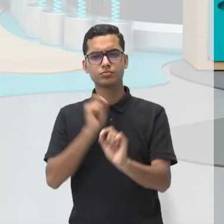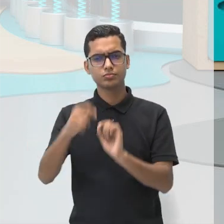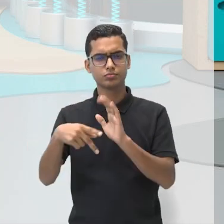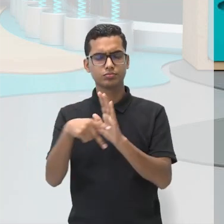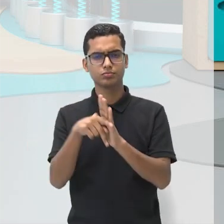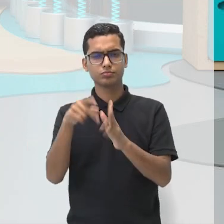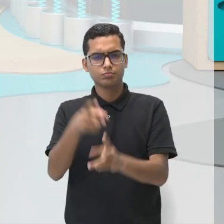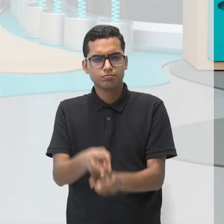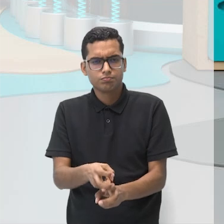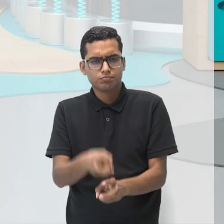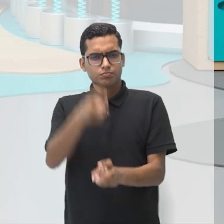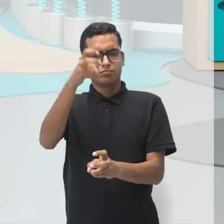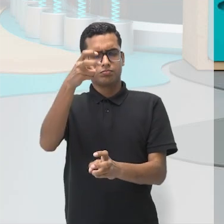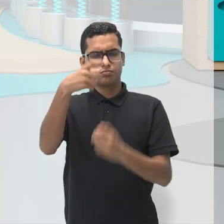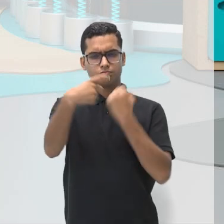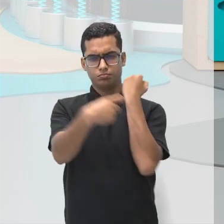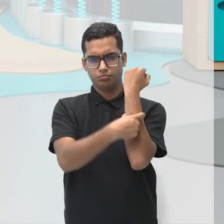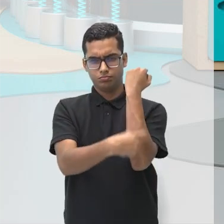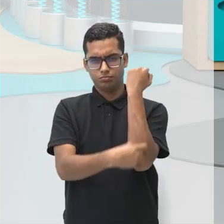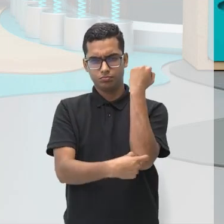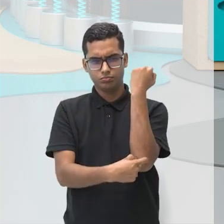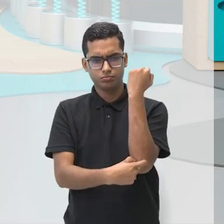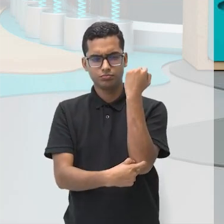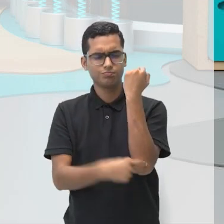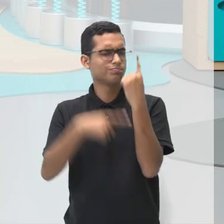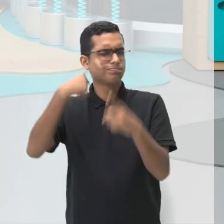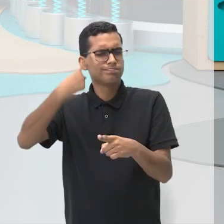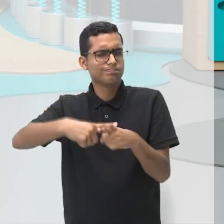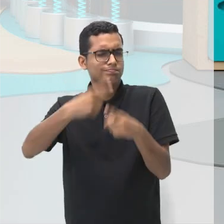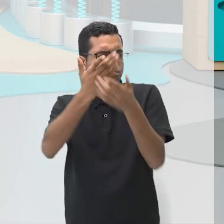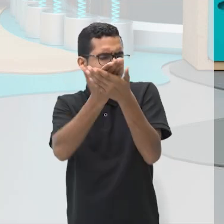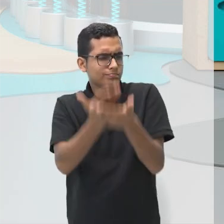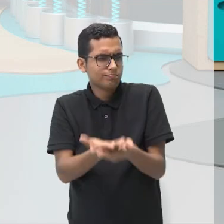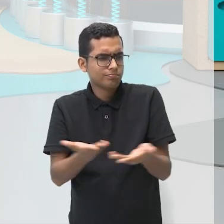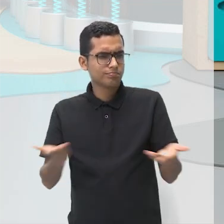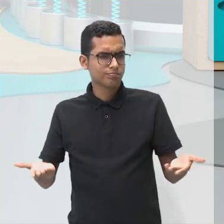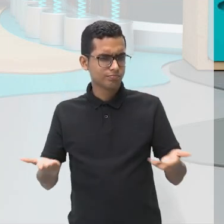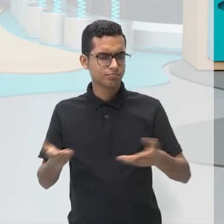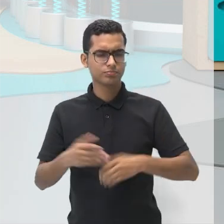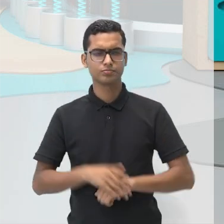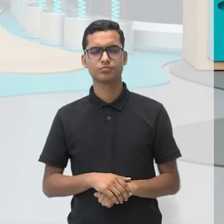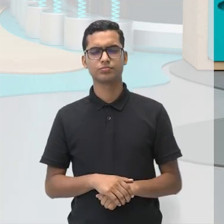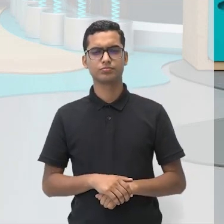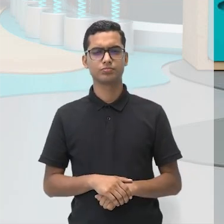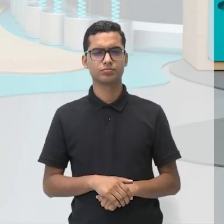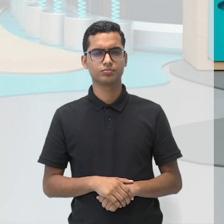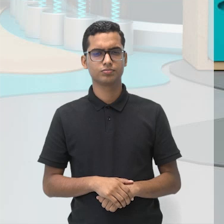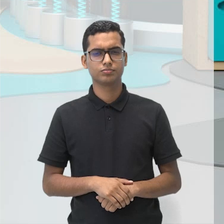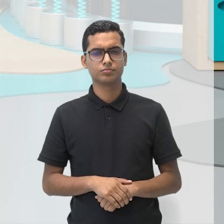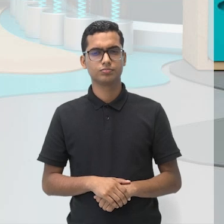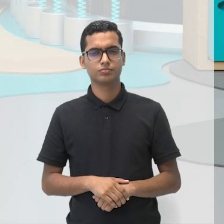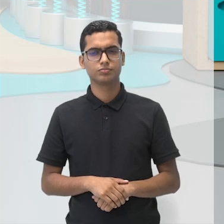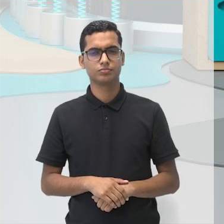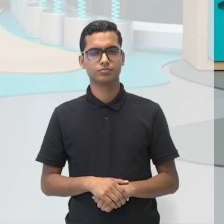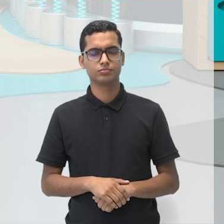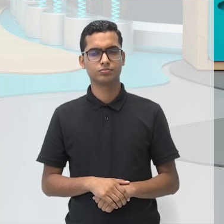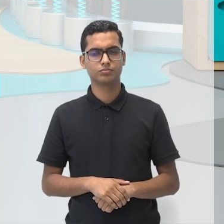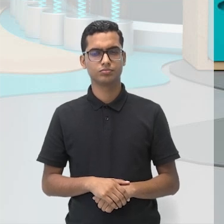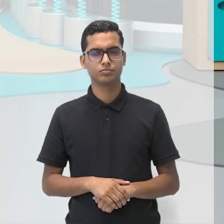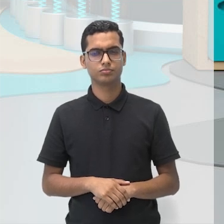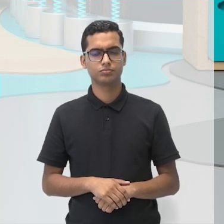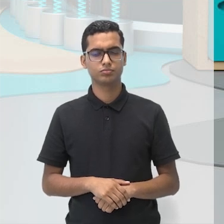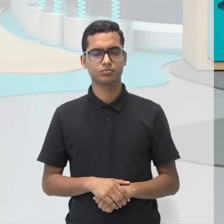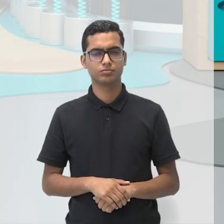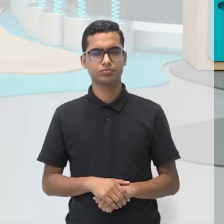a coluna, a questão que aparece aqui para a gente, né? Mas por que nós estamos falando dessa estrutura, professor? Bom, porque ela é